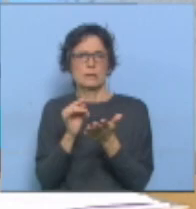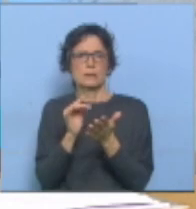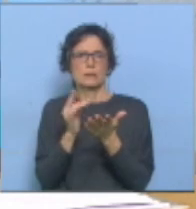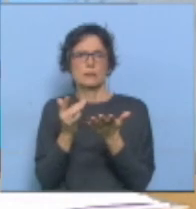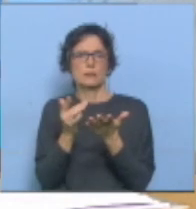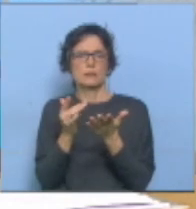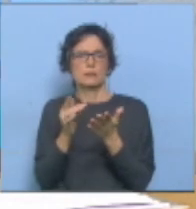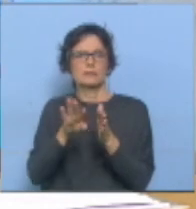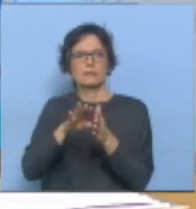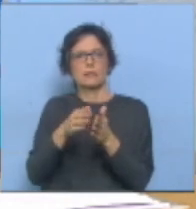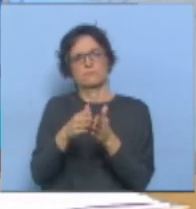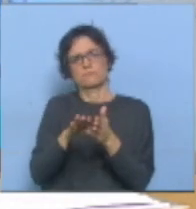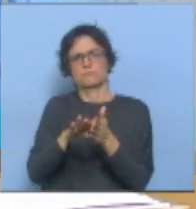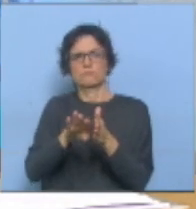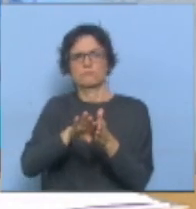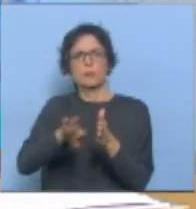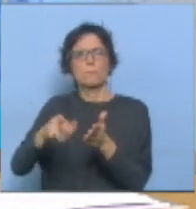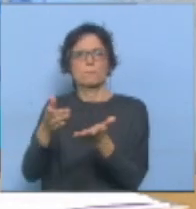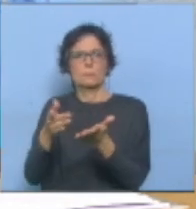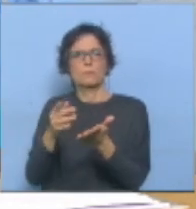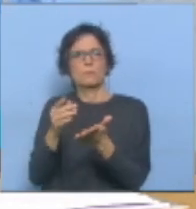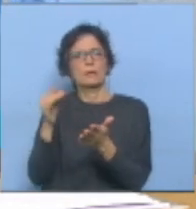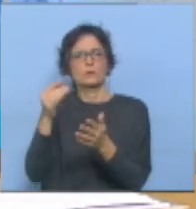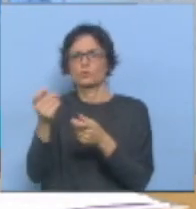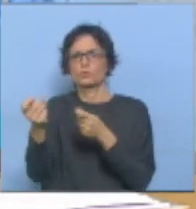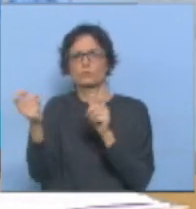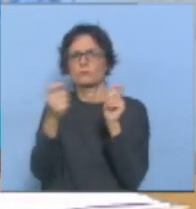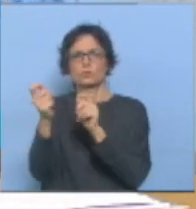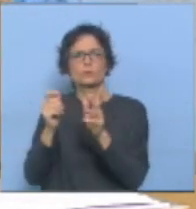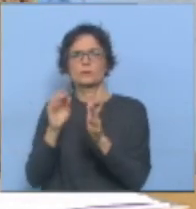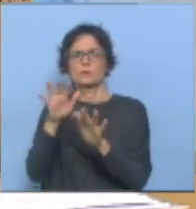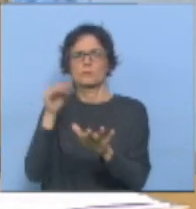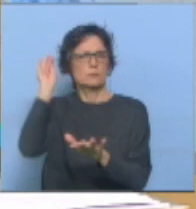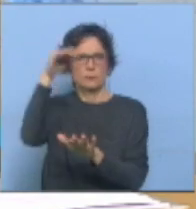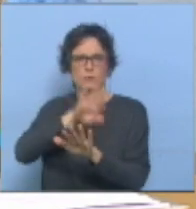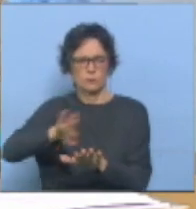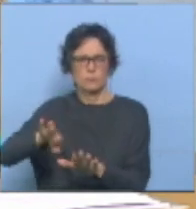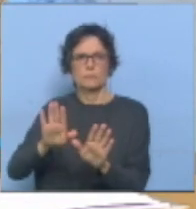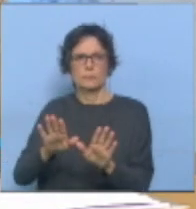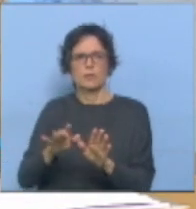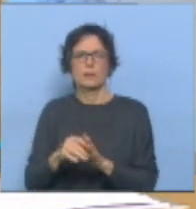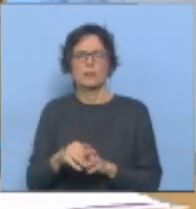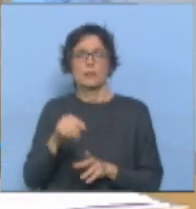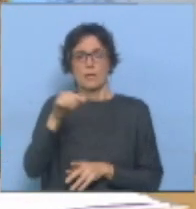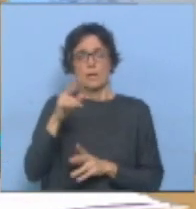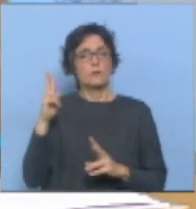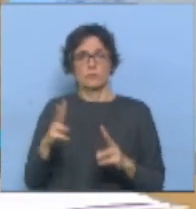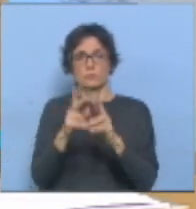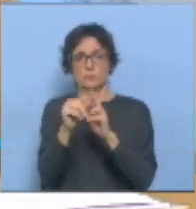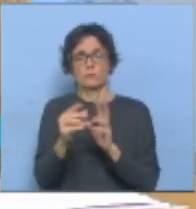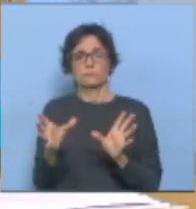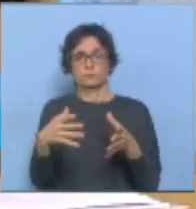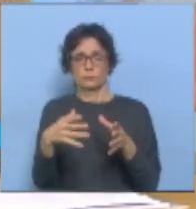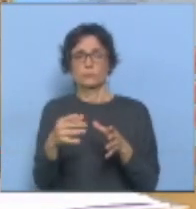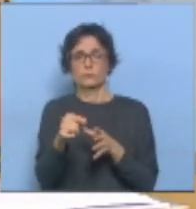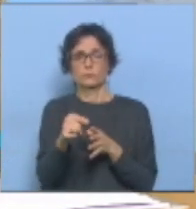ou de um referendo. Marcar a agenda, dizer, portanto, este PAL Life é um grupo consultivo